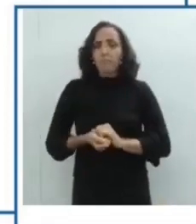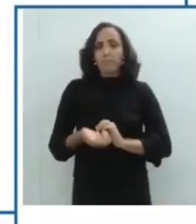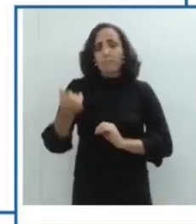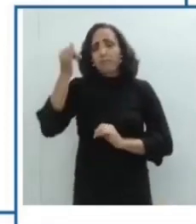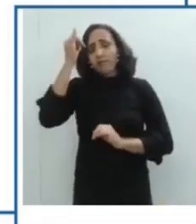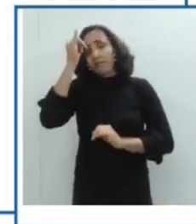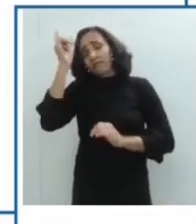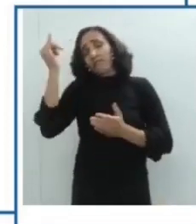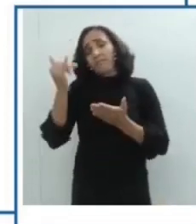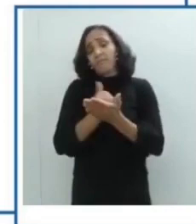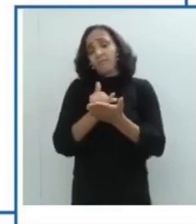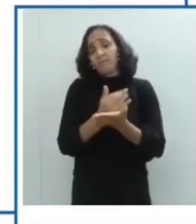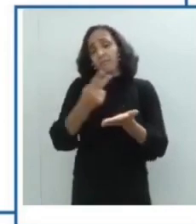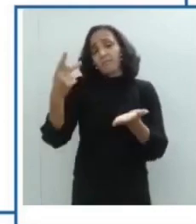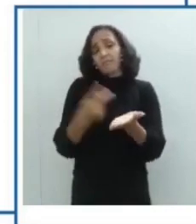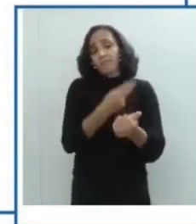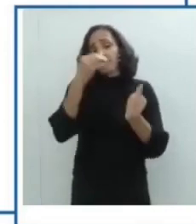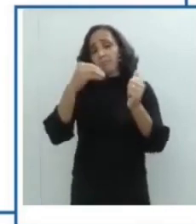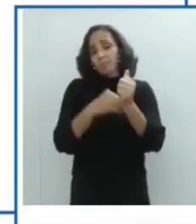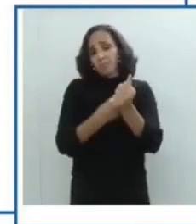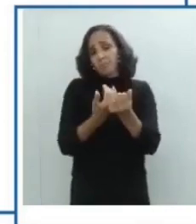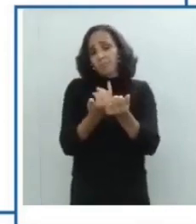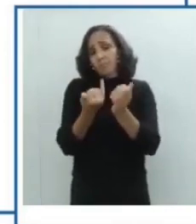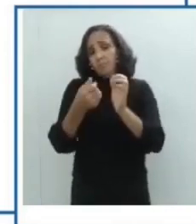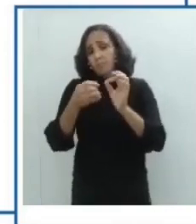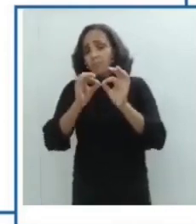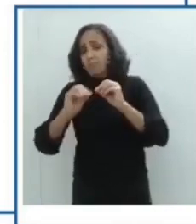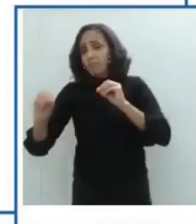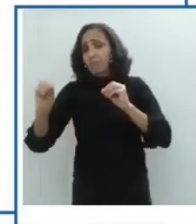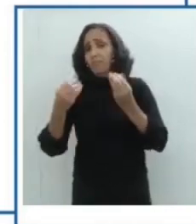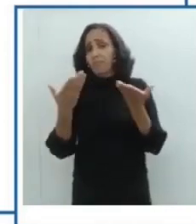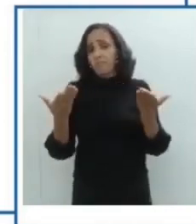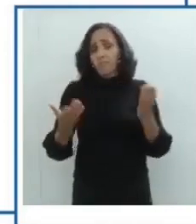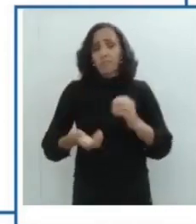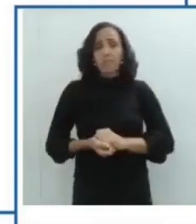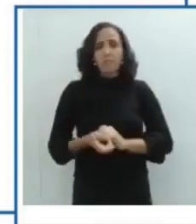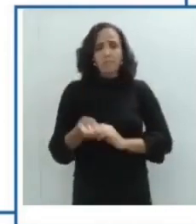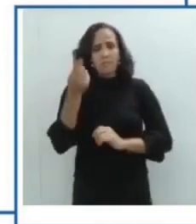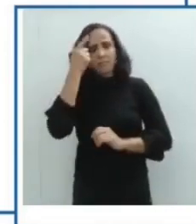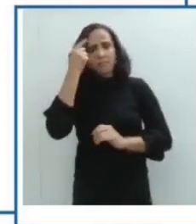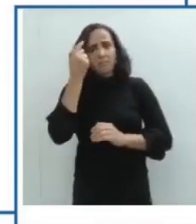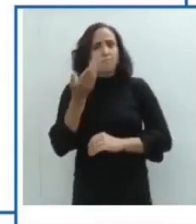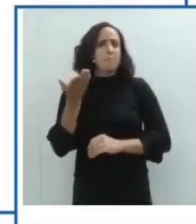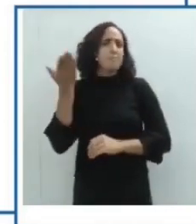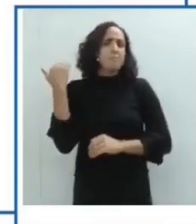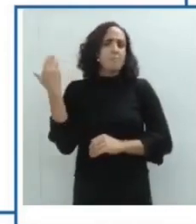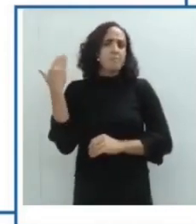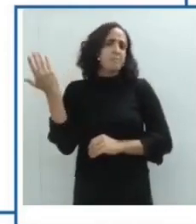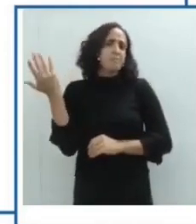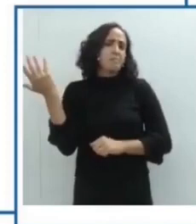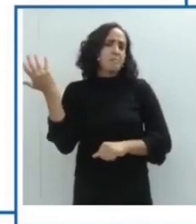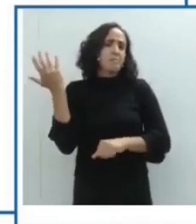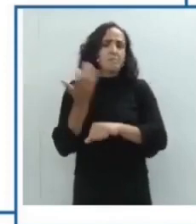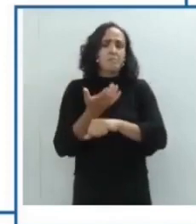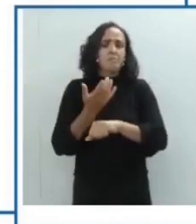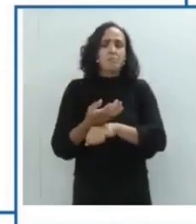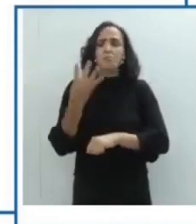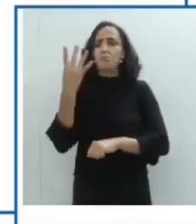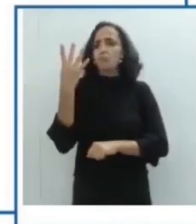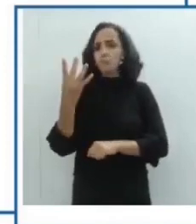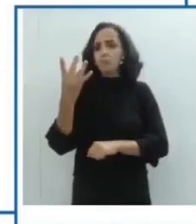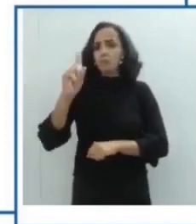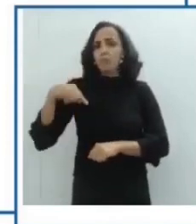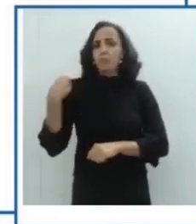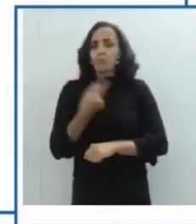uma série de códigos quando for fazer a quebra de linha mesmo, né? Você viu na competência 4 que a